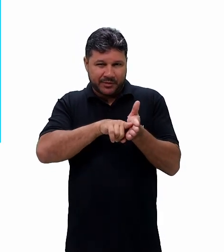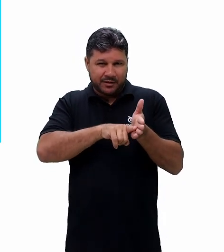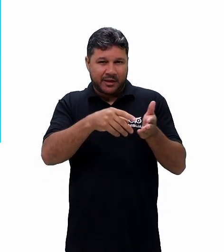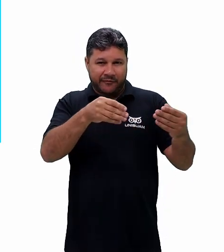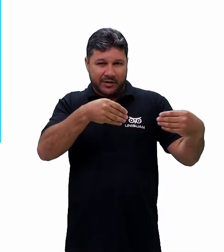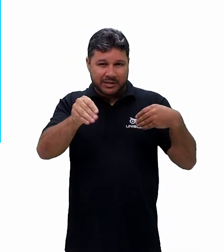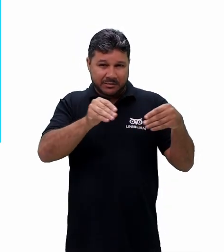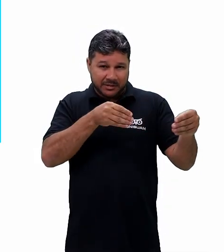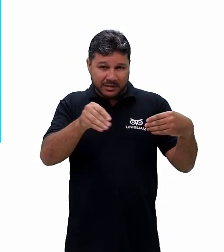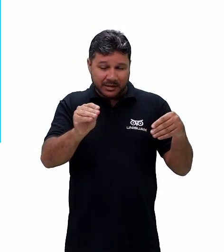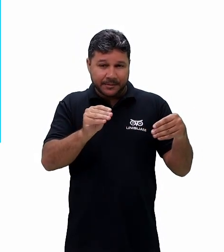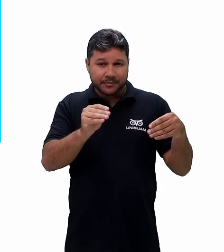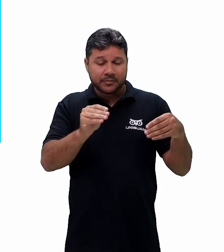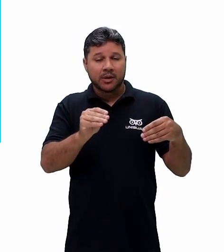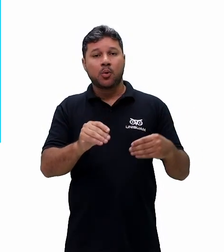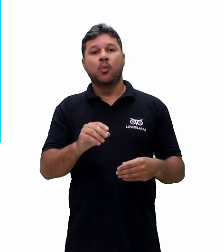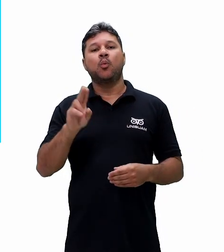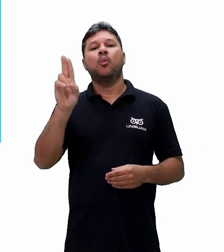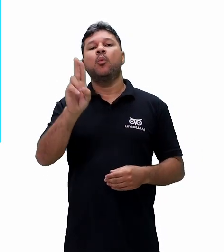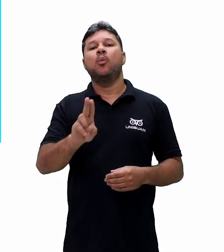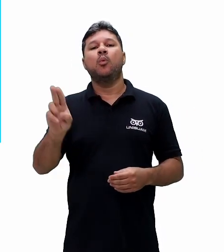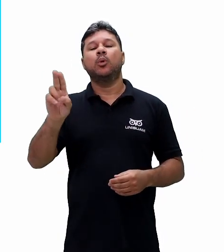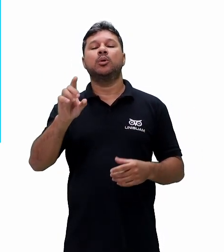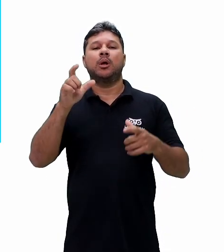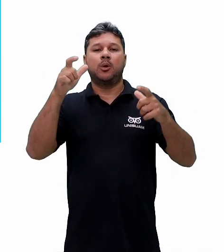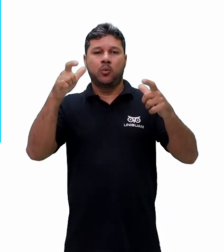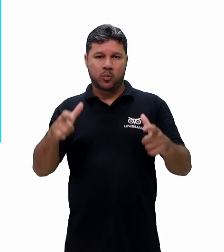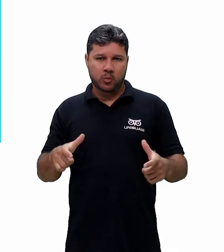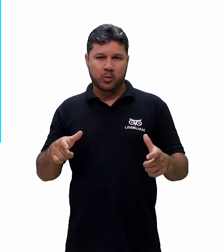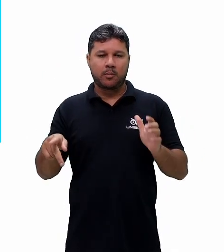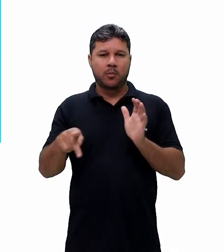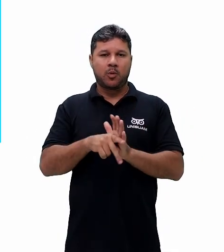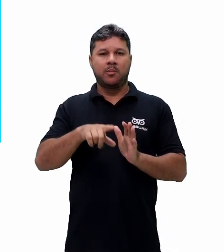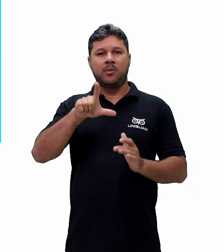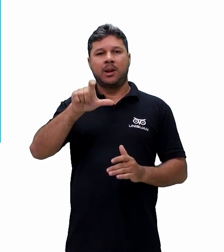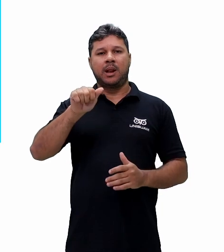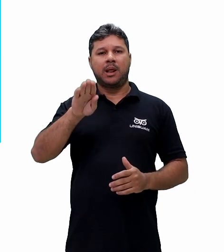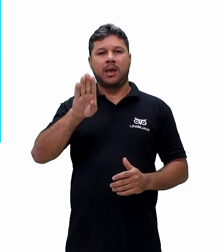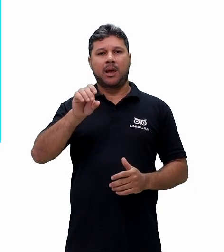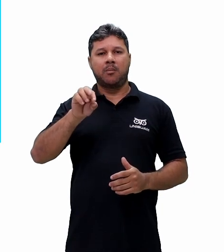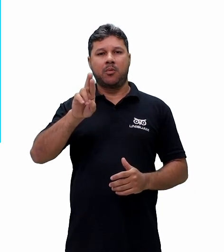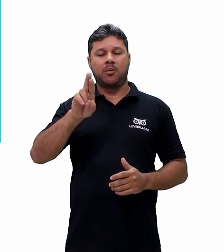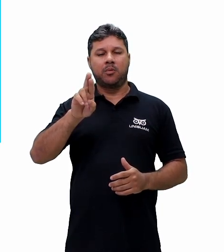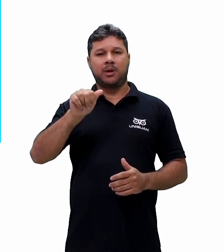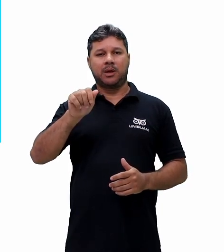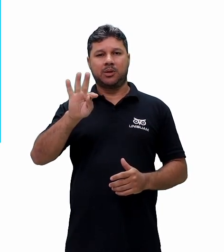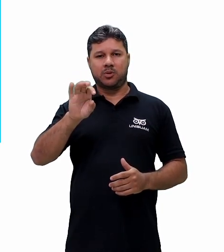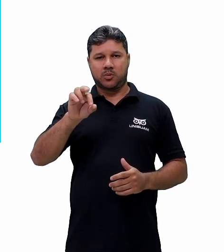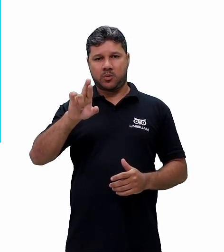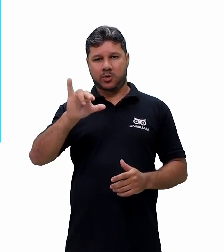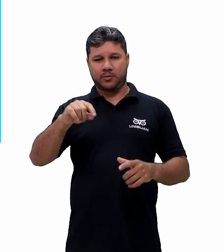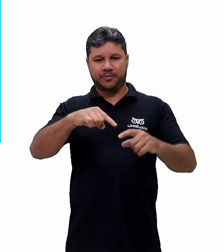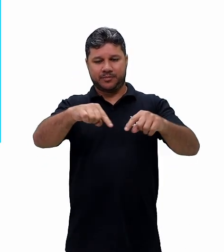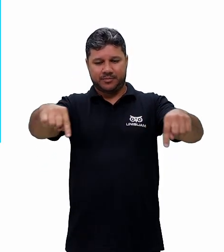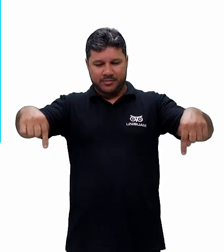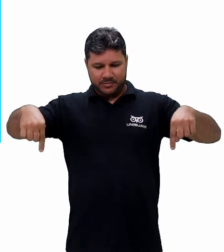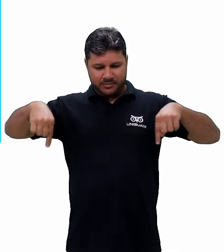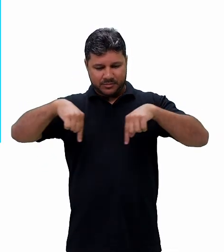a flexibilidade só é utilizada em ambientes laboratoriais.